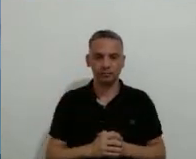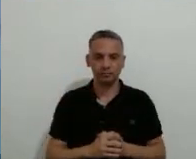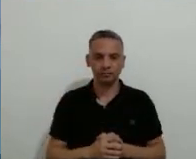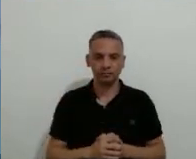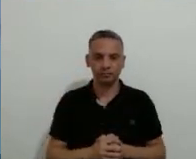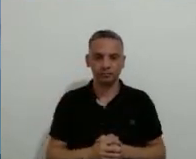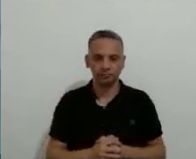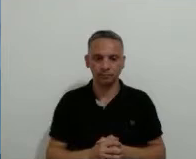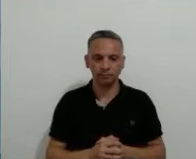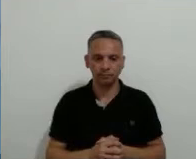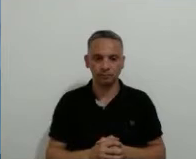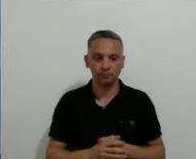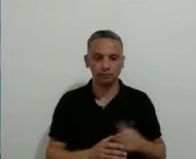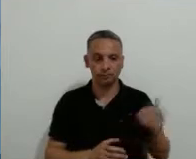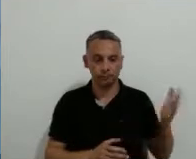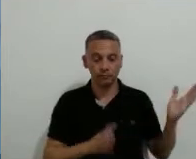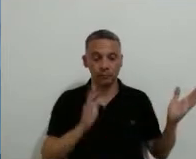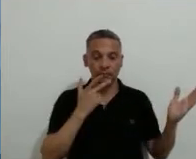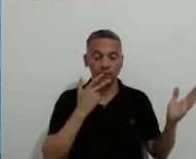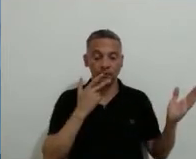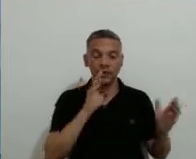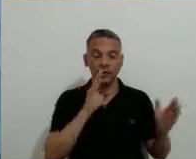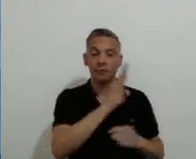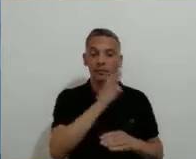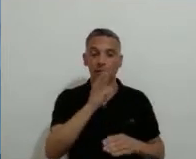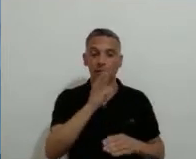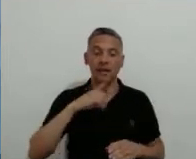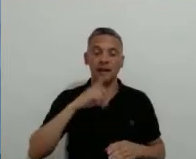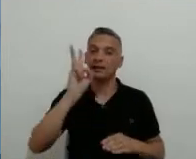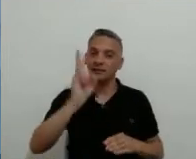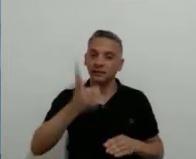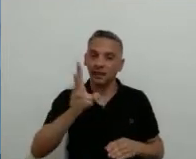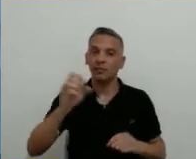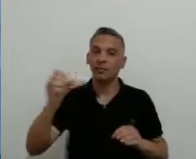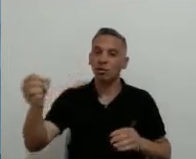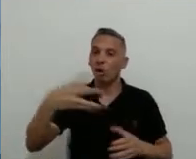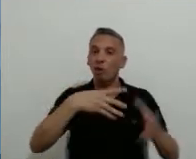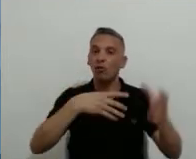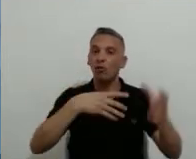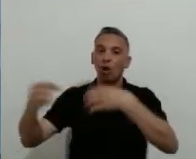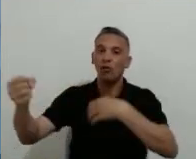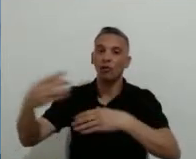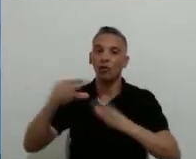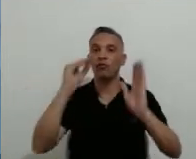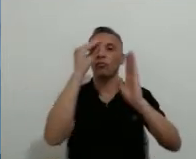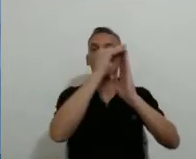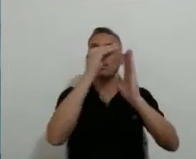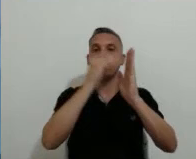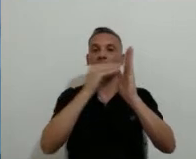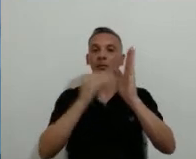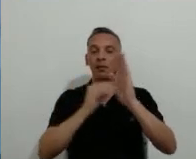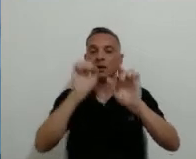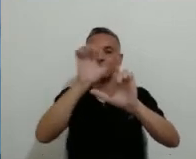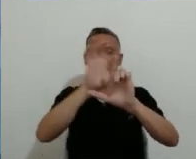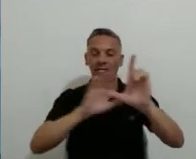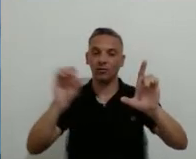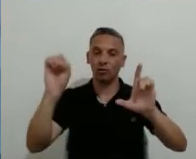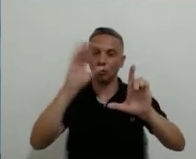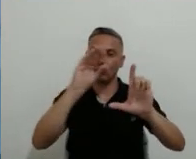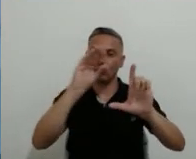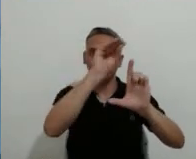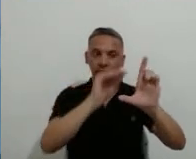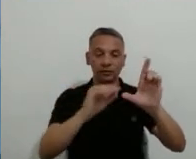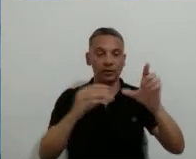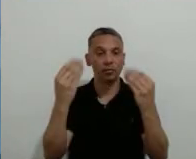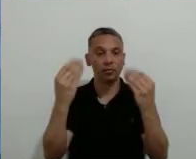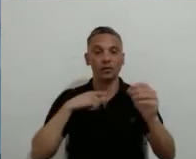Como também já falamos, a biblioteca ela vai ser alimentada constantemente com novos documentos de referências. Todas e